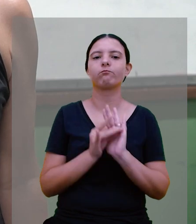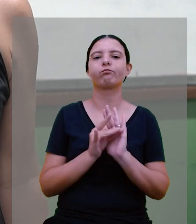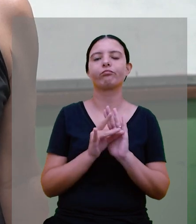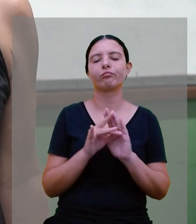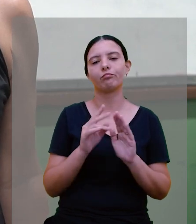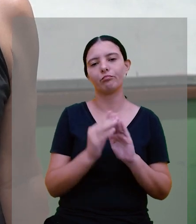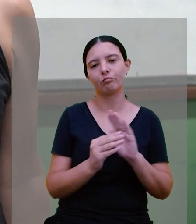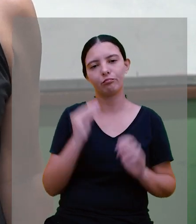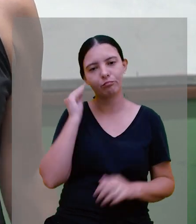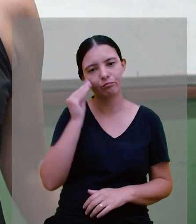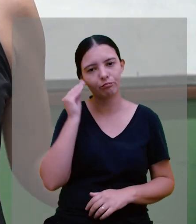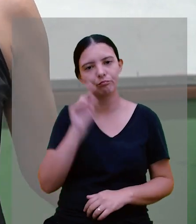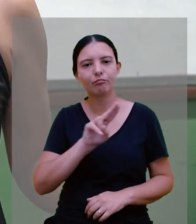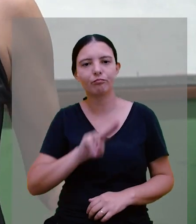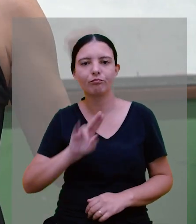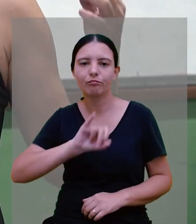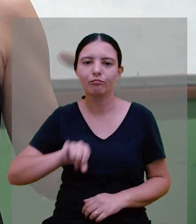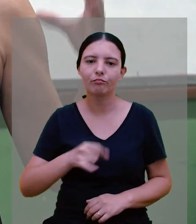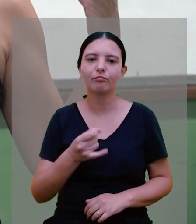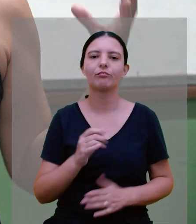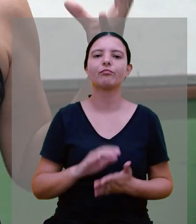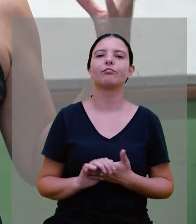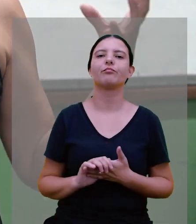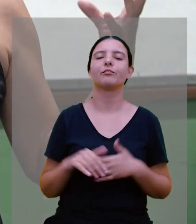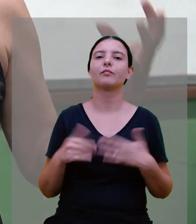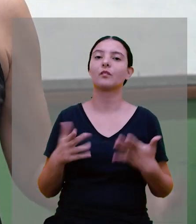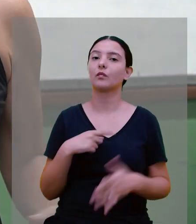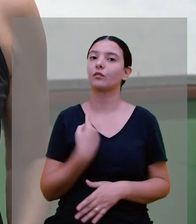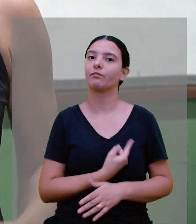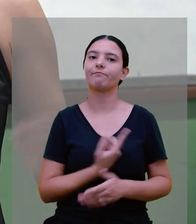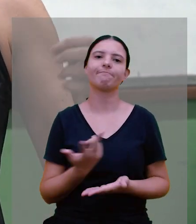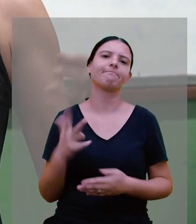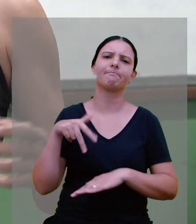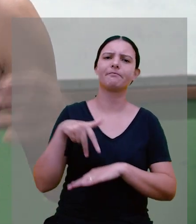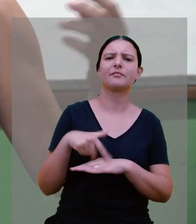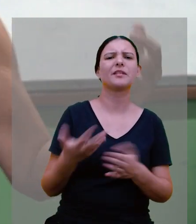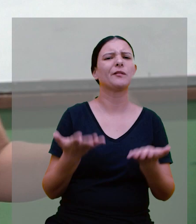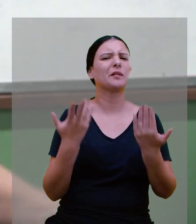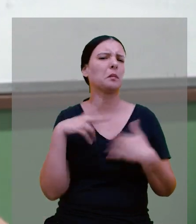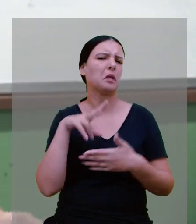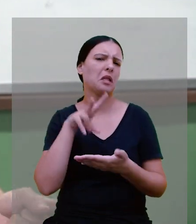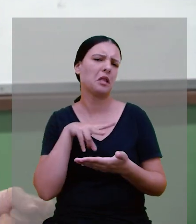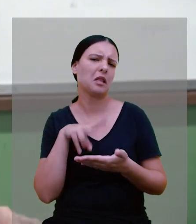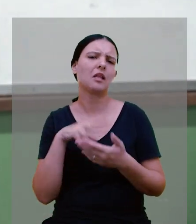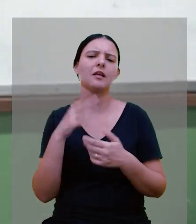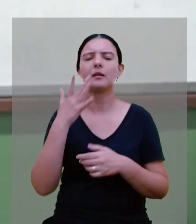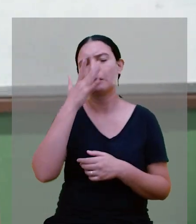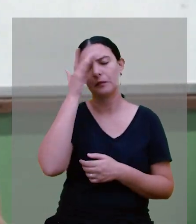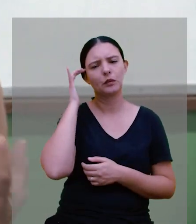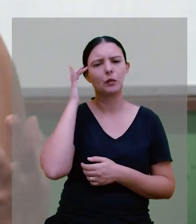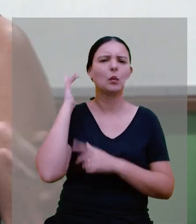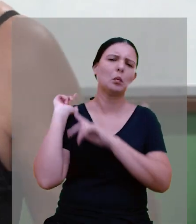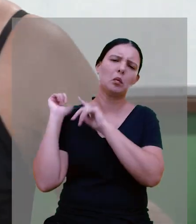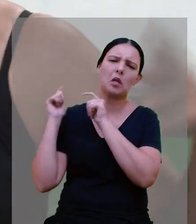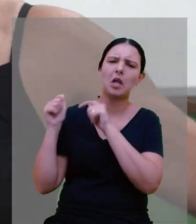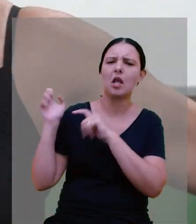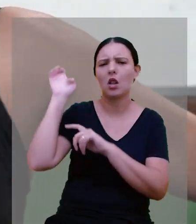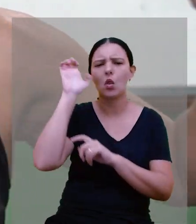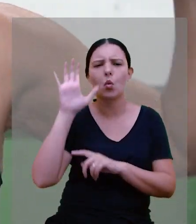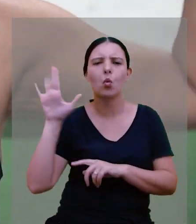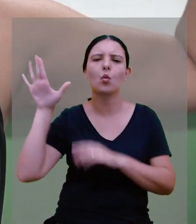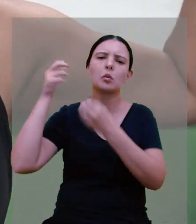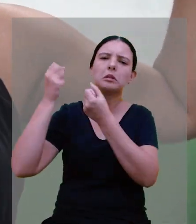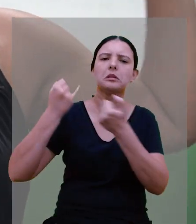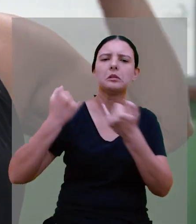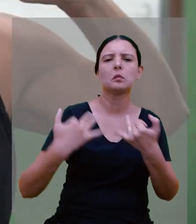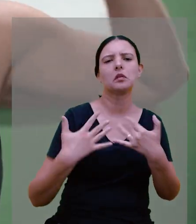experiência. Então, nós não estamos aqui para falar para vocês, vamos ler os grandes clássicos europeus falando